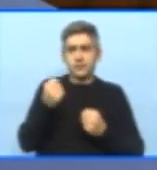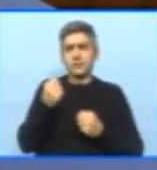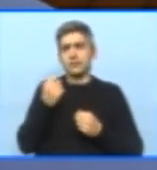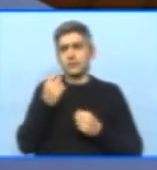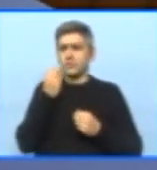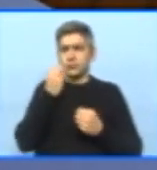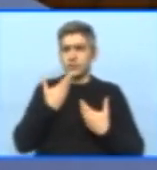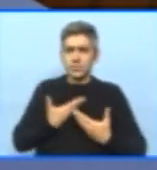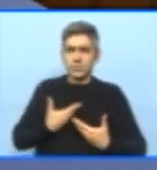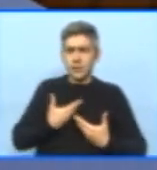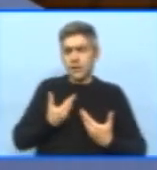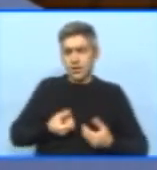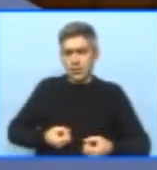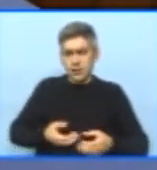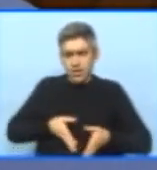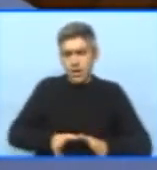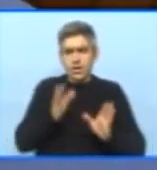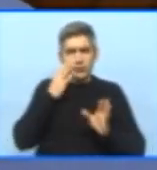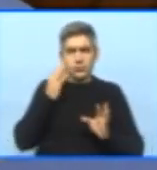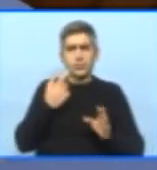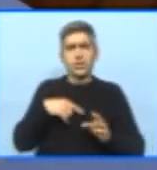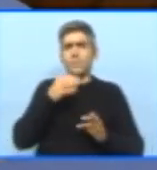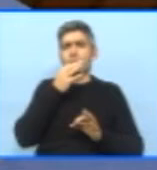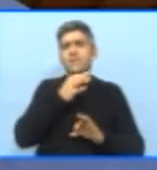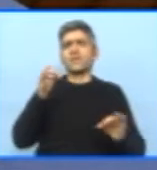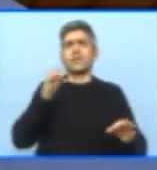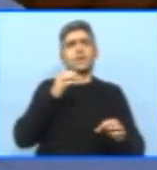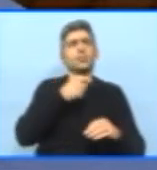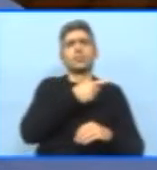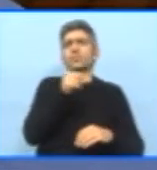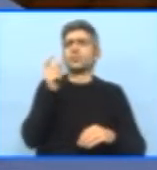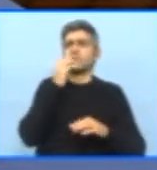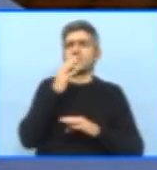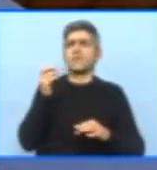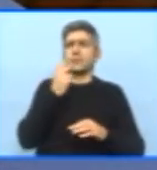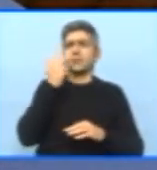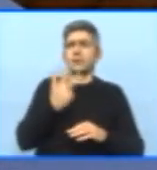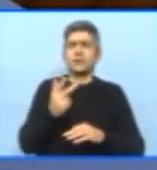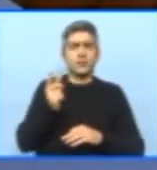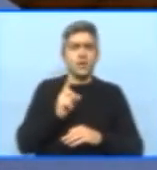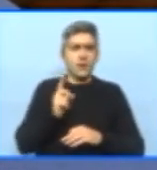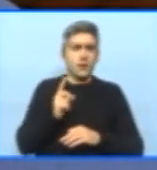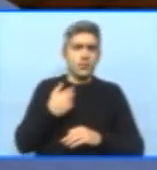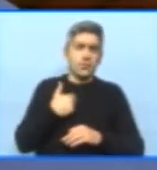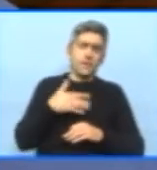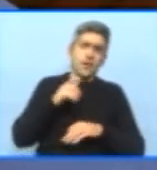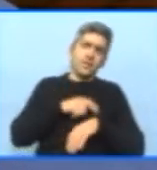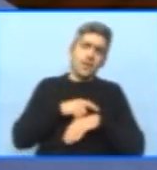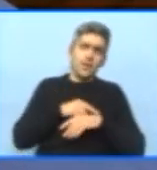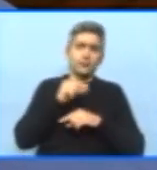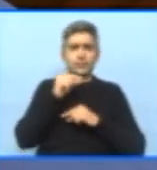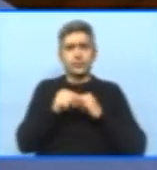nós nascemos também, e que nós não somos a perfeição total, nós vamos nos